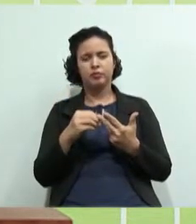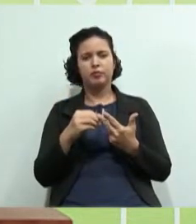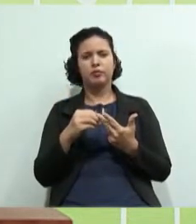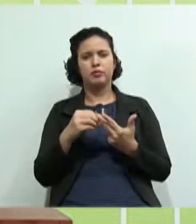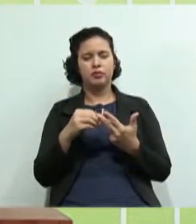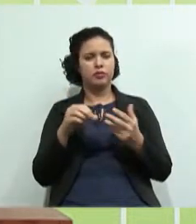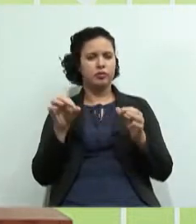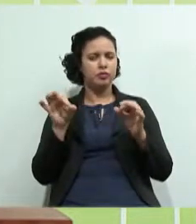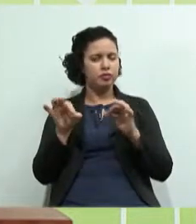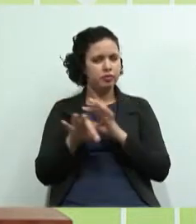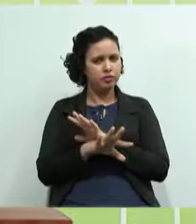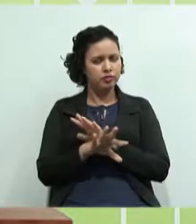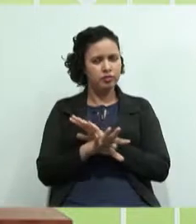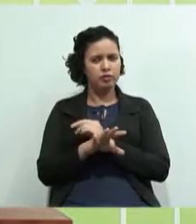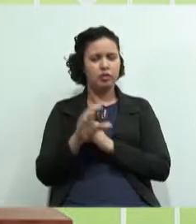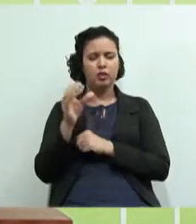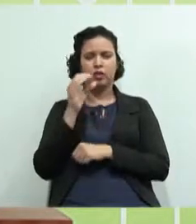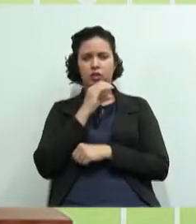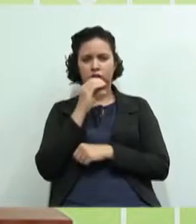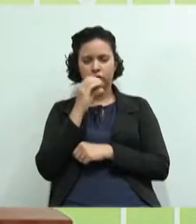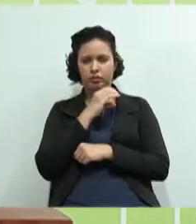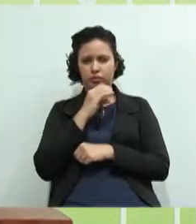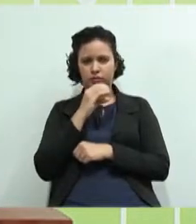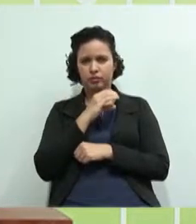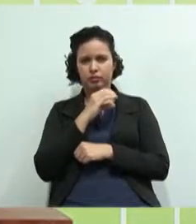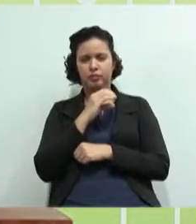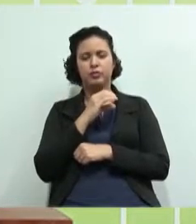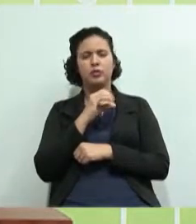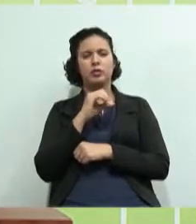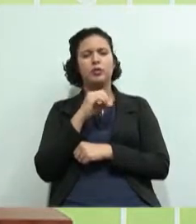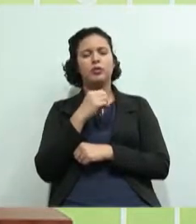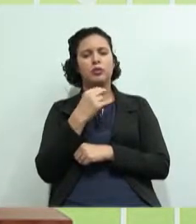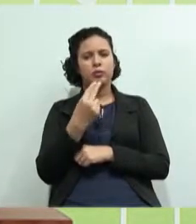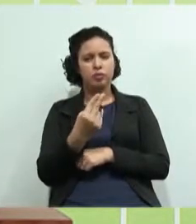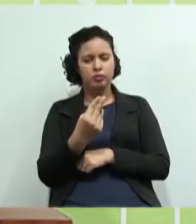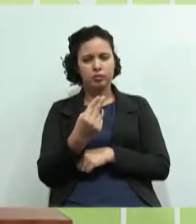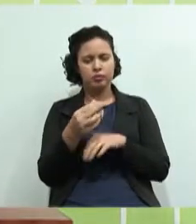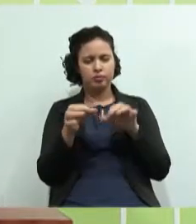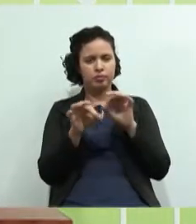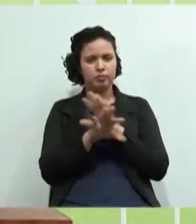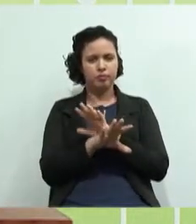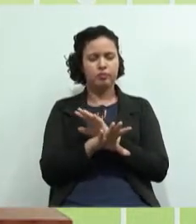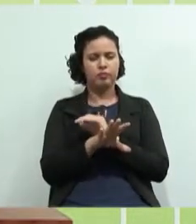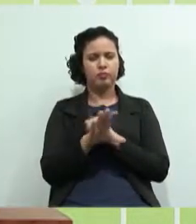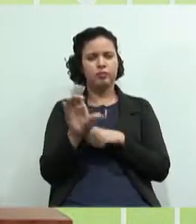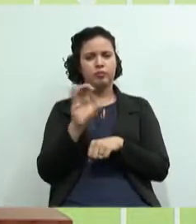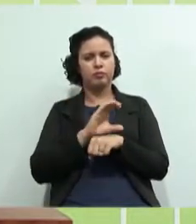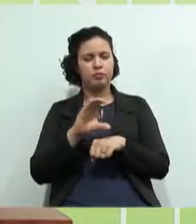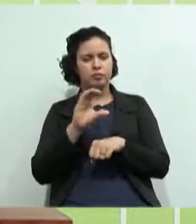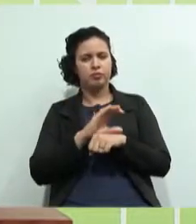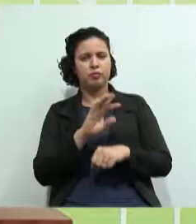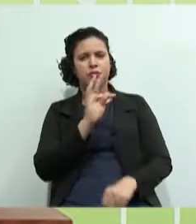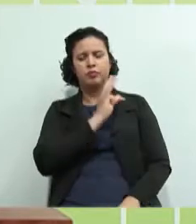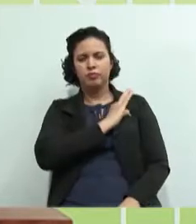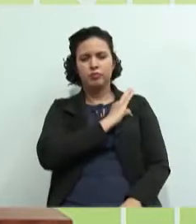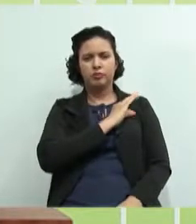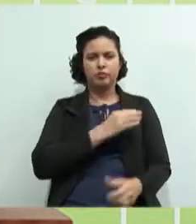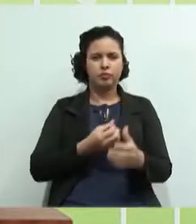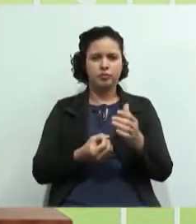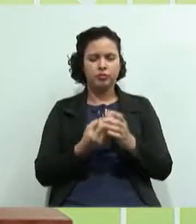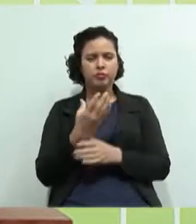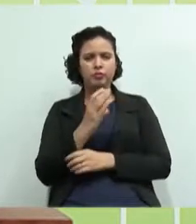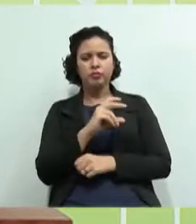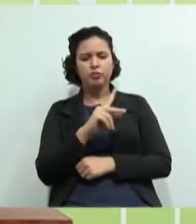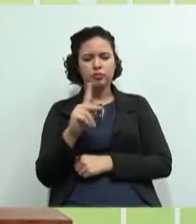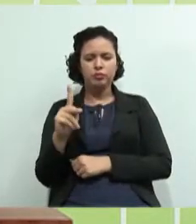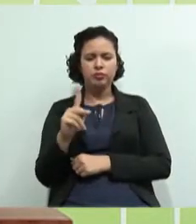terminar o ensino médio de forma mais rápida. Ou não, eu vou terminar o meu curso técnico aqui e já vou abrir a minha cooperativa. É isso.